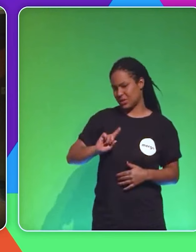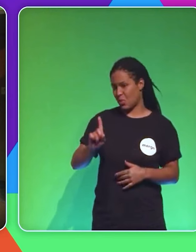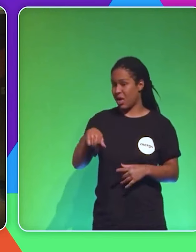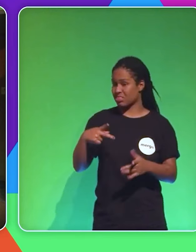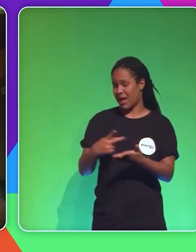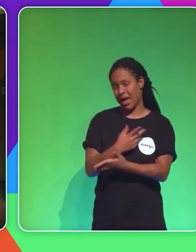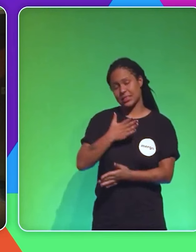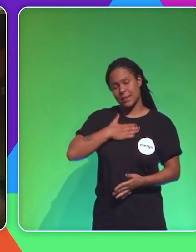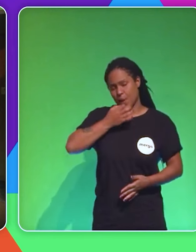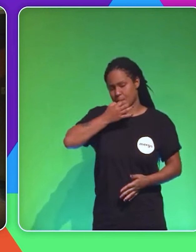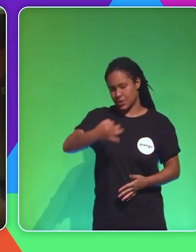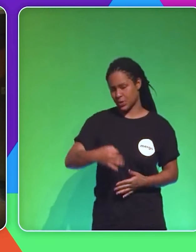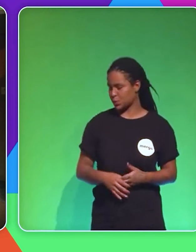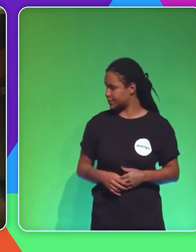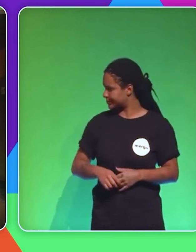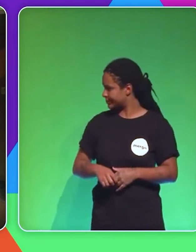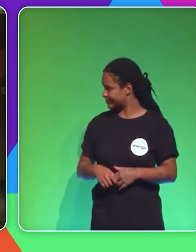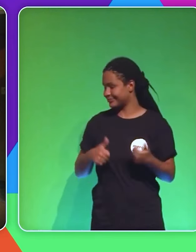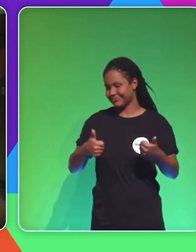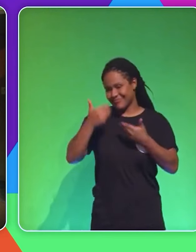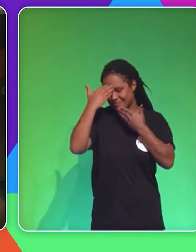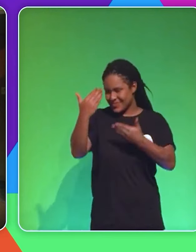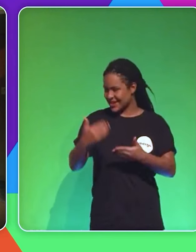bom na minha opinião boa